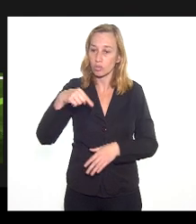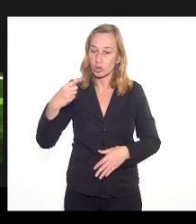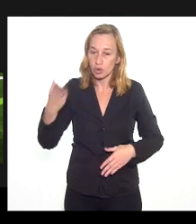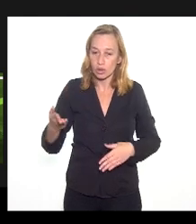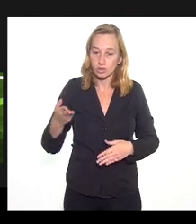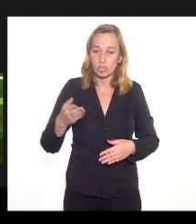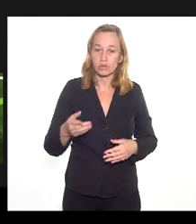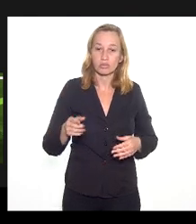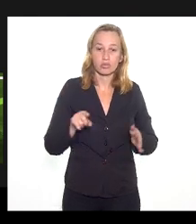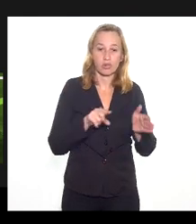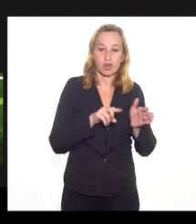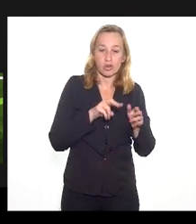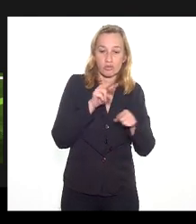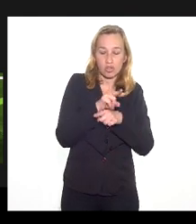nenhuma fiscalização.